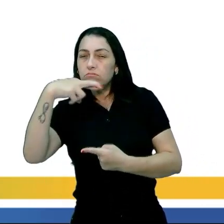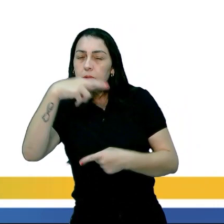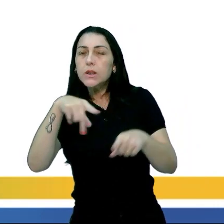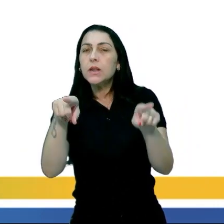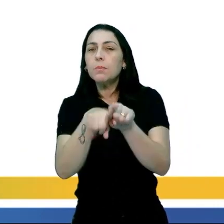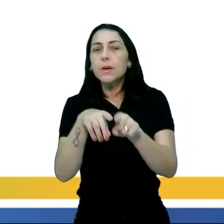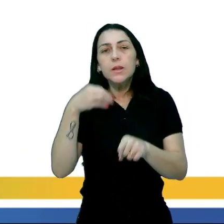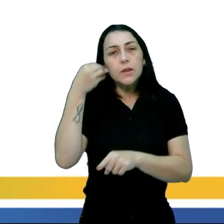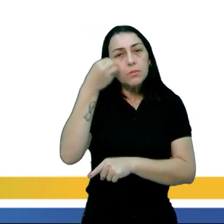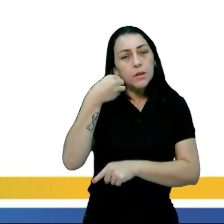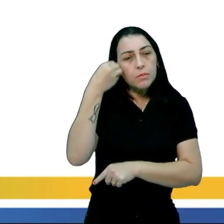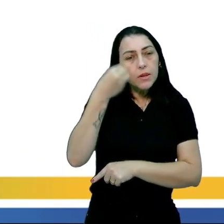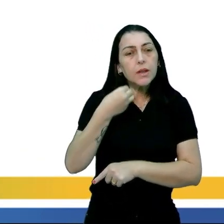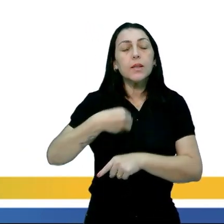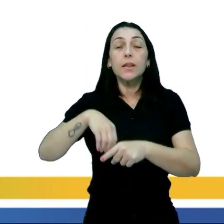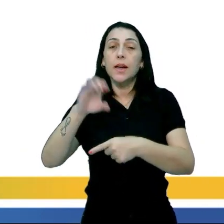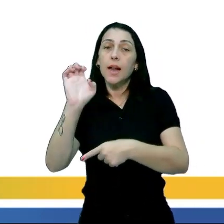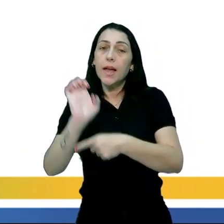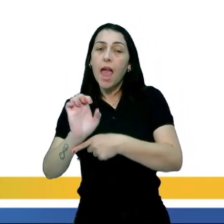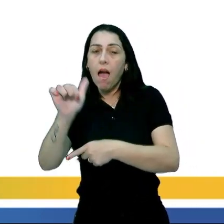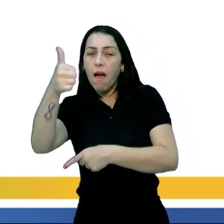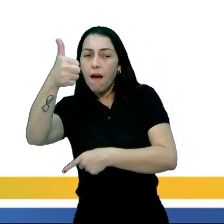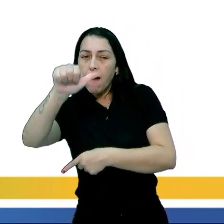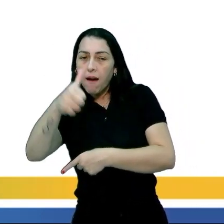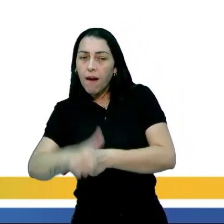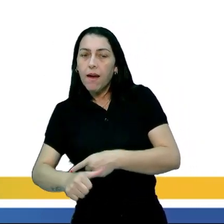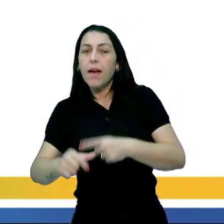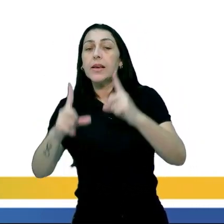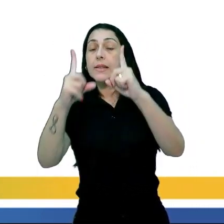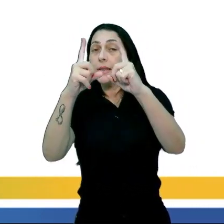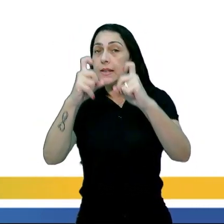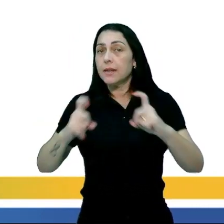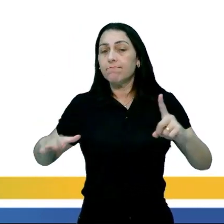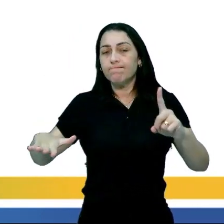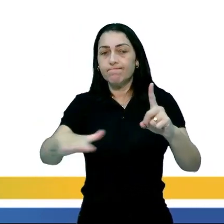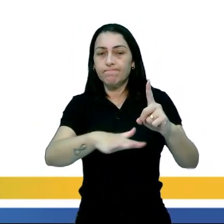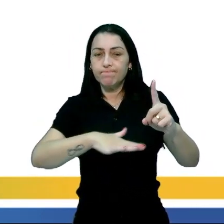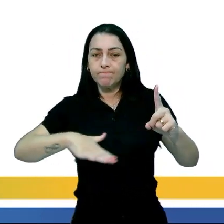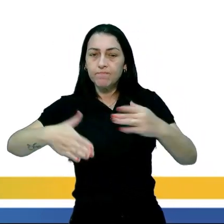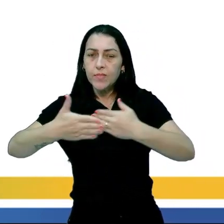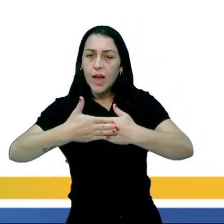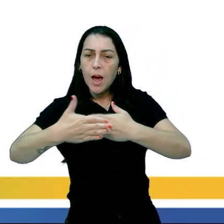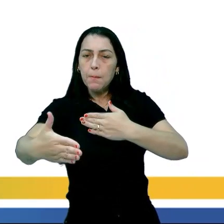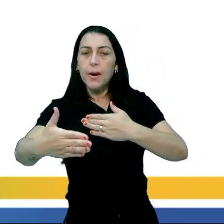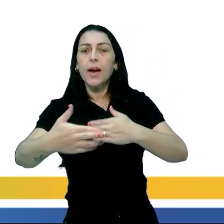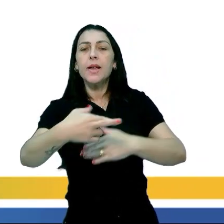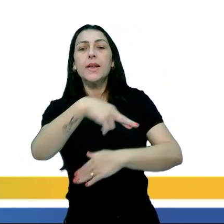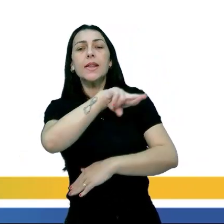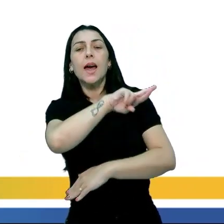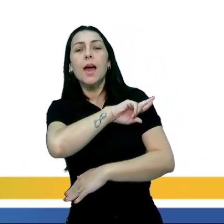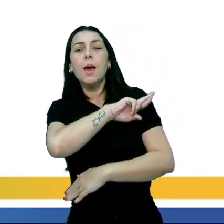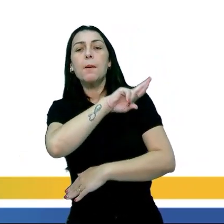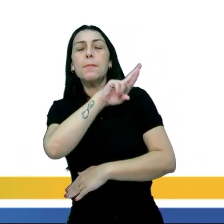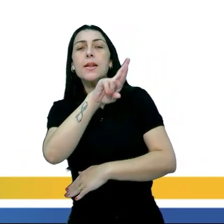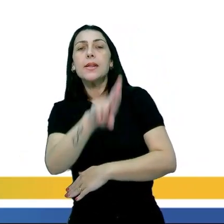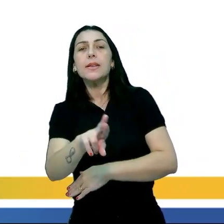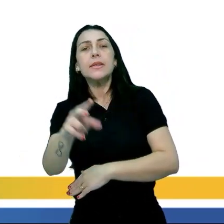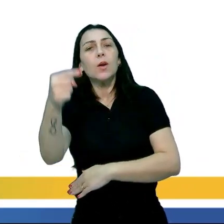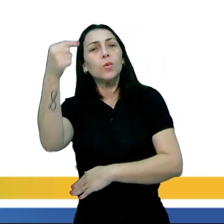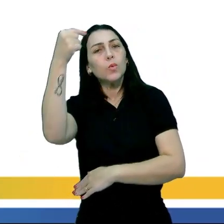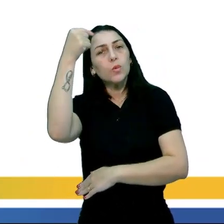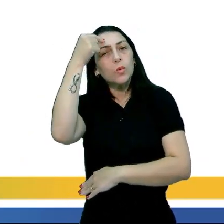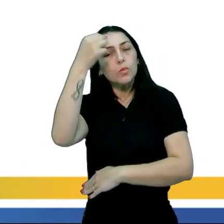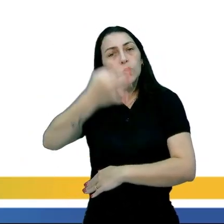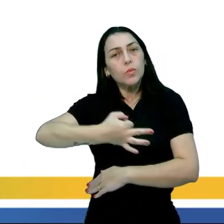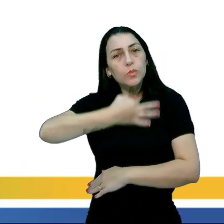e experimentações. E letra E, analisar cientificamente a sociedade a partir